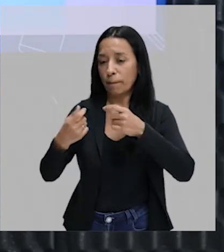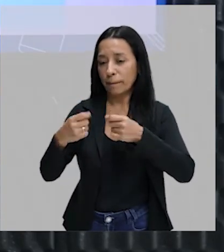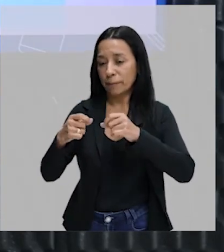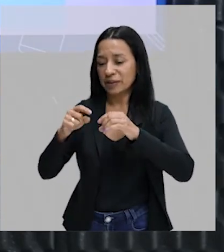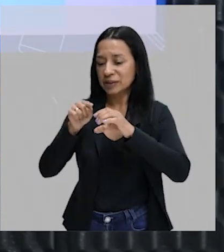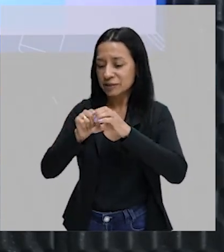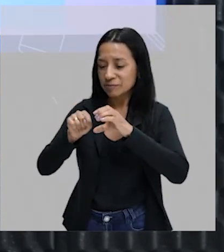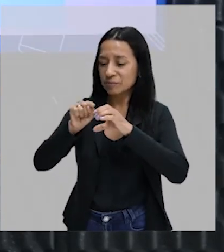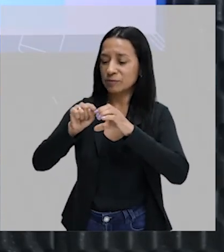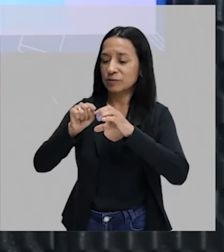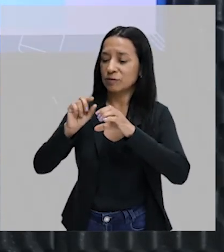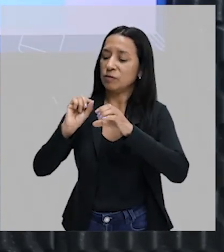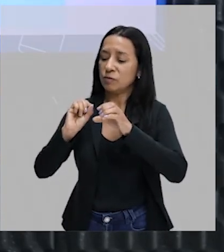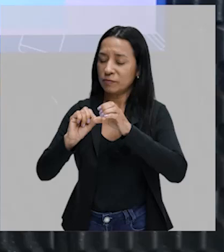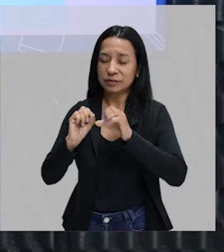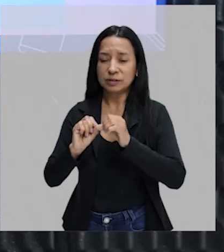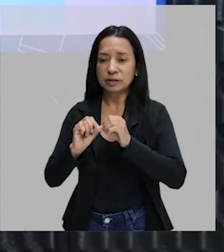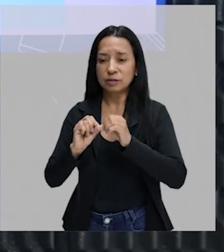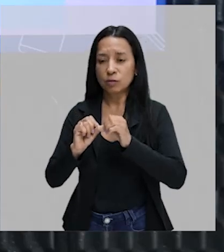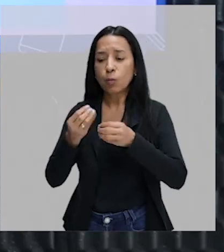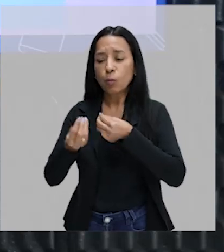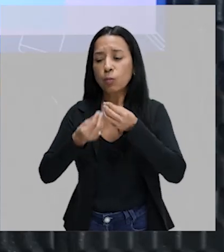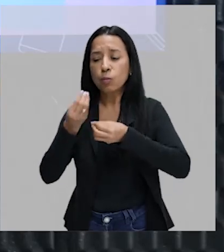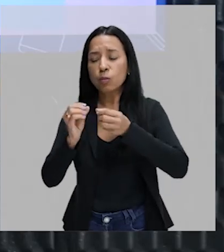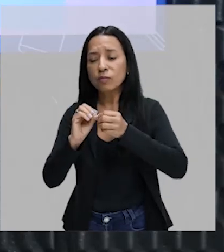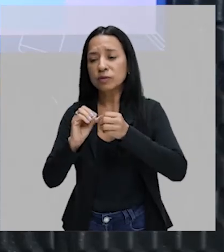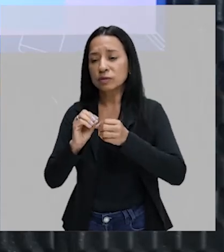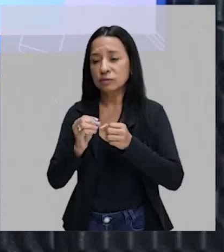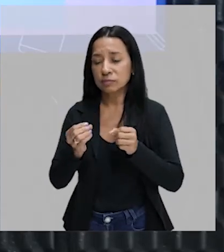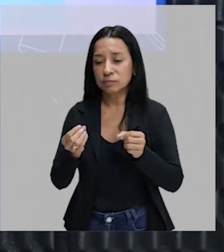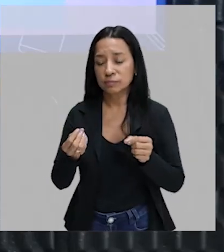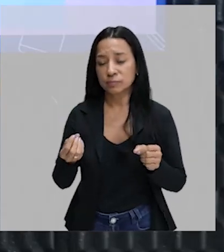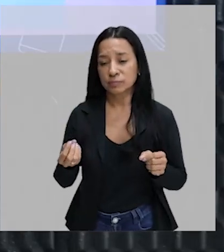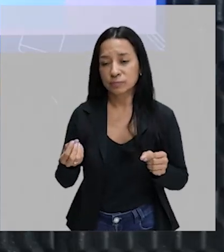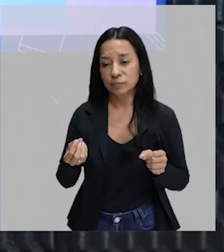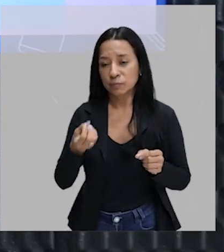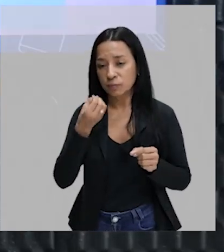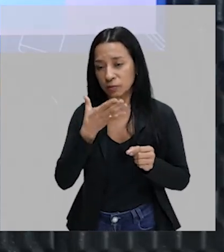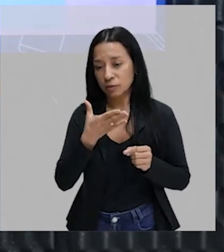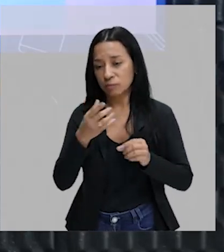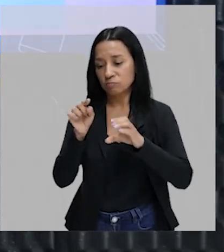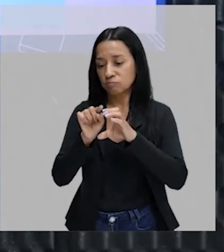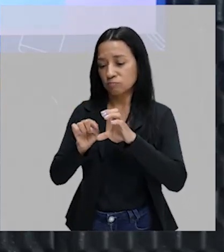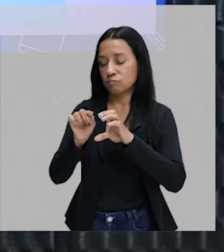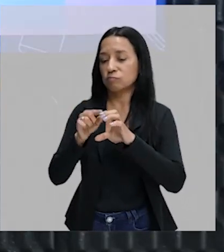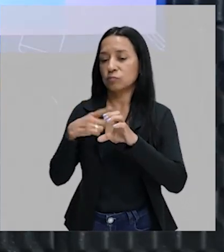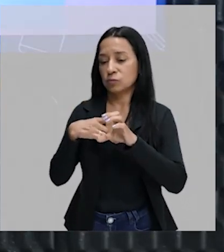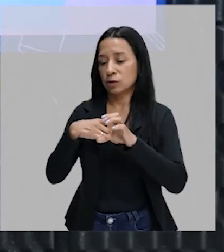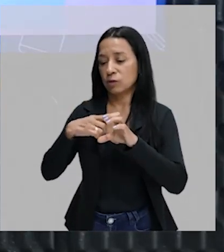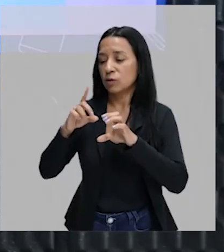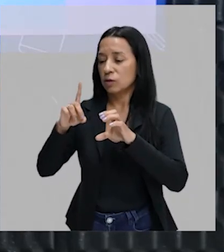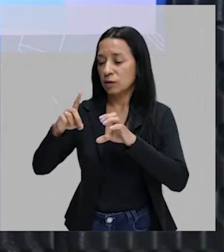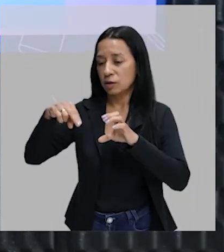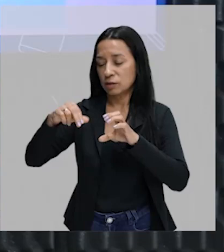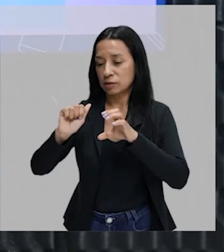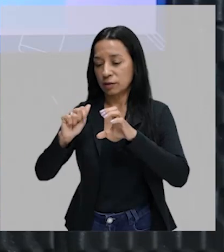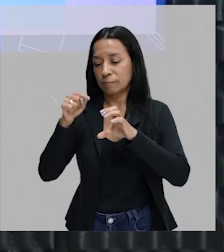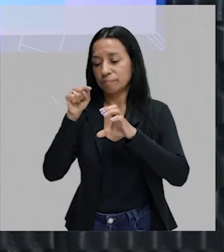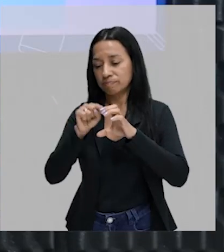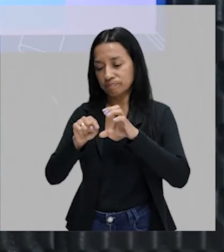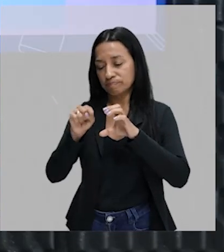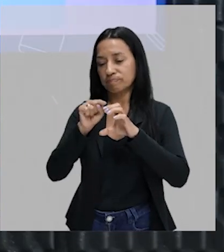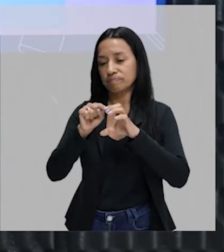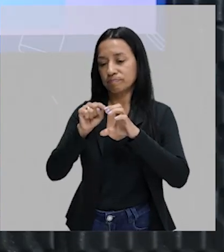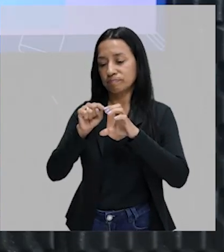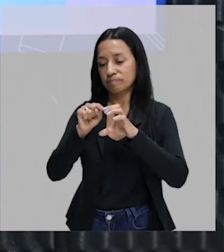ela. Então, como é que ele vai produzir, por exemplo, uma enzima? Bem, dentro do núcleo nós temos o DNA. E lá no